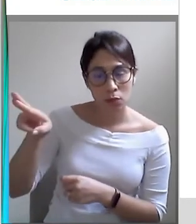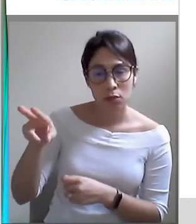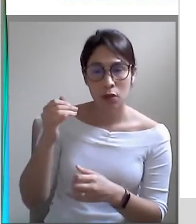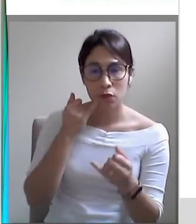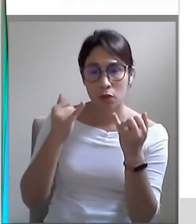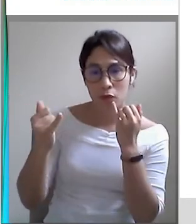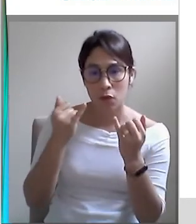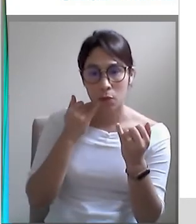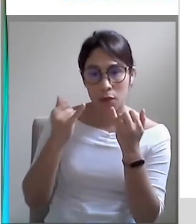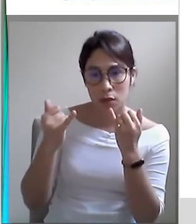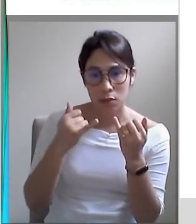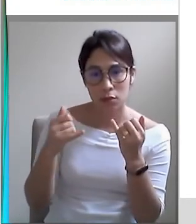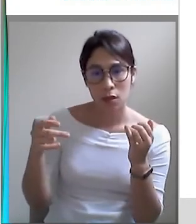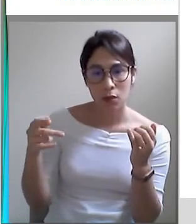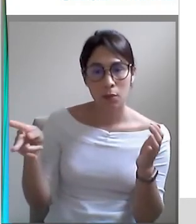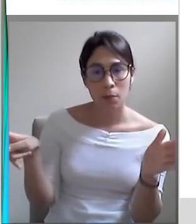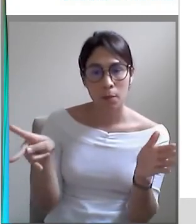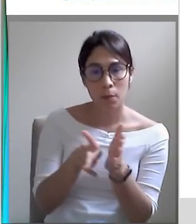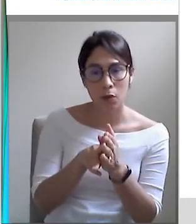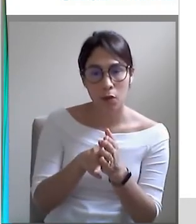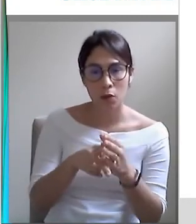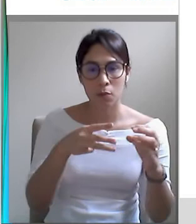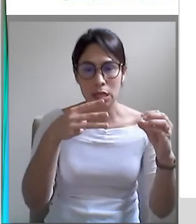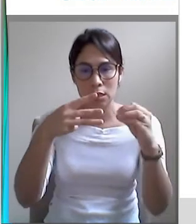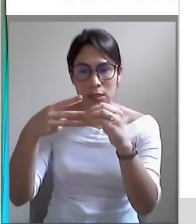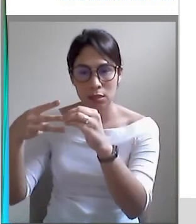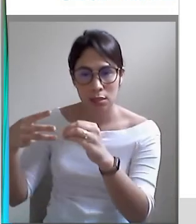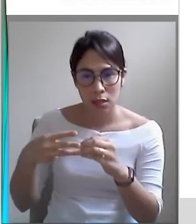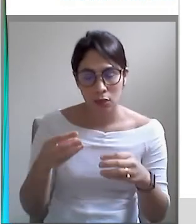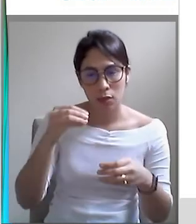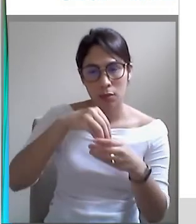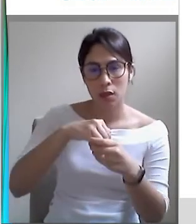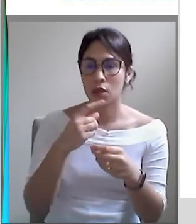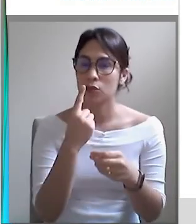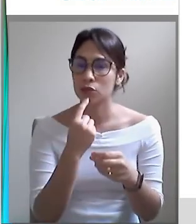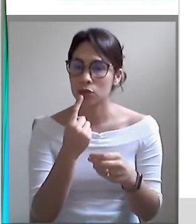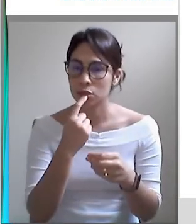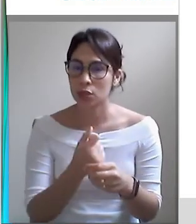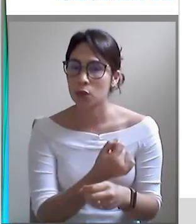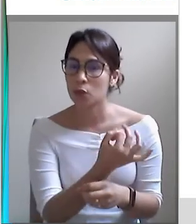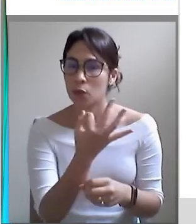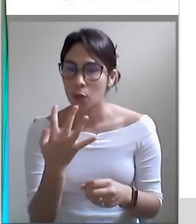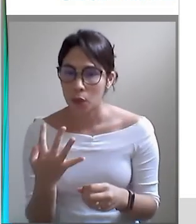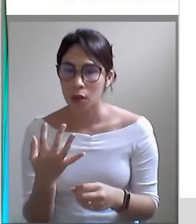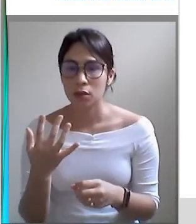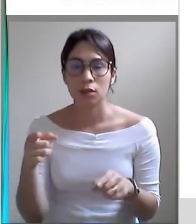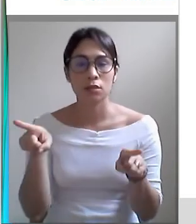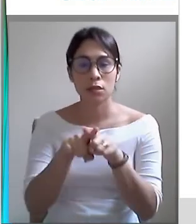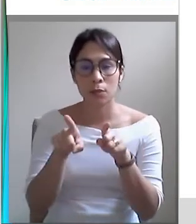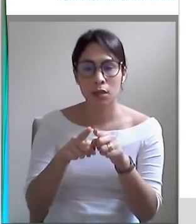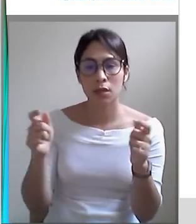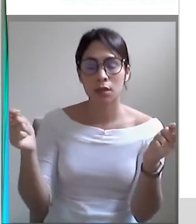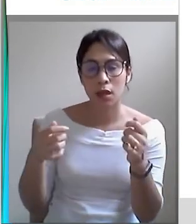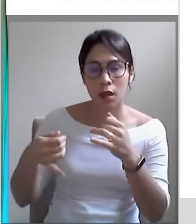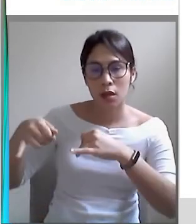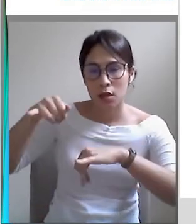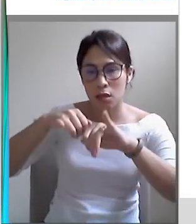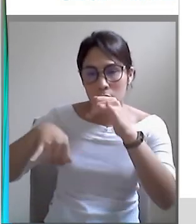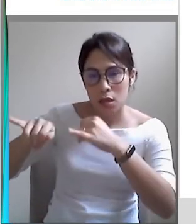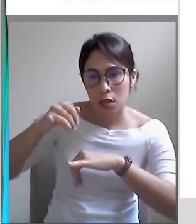sangue e efetuarmos exames bioquímicos por meio do soro e do plasma.